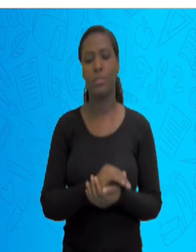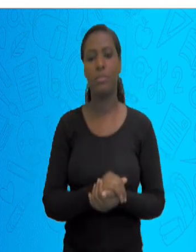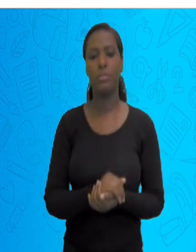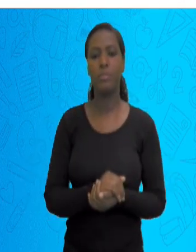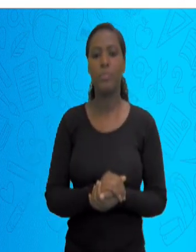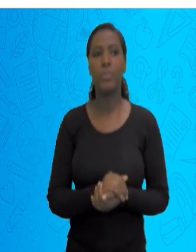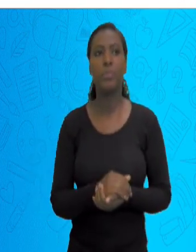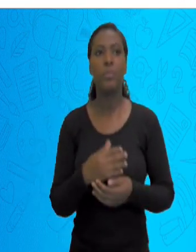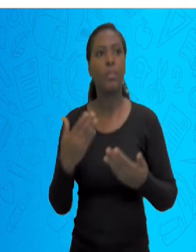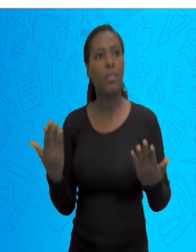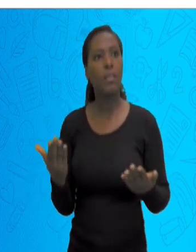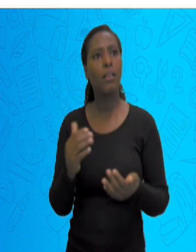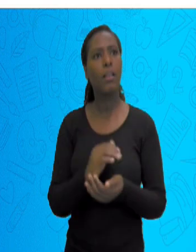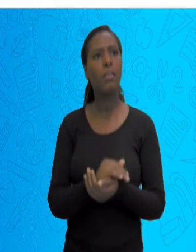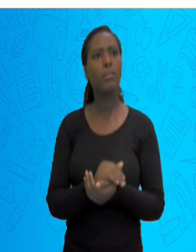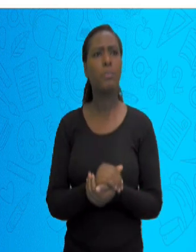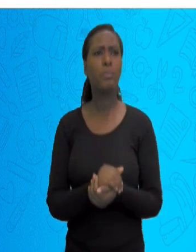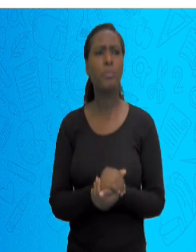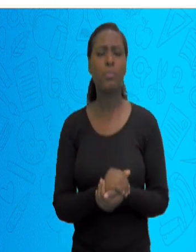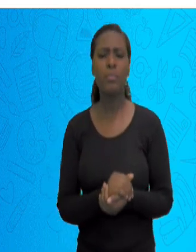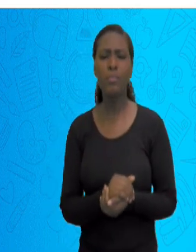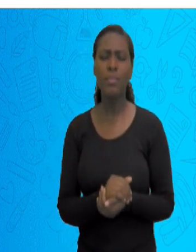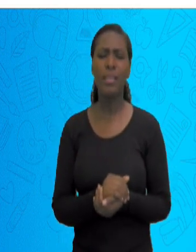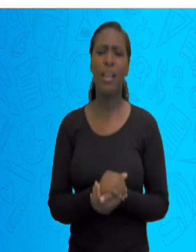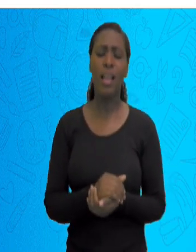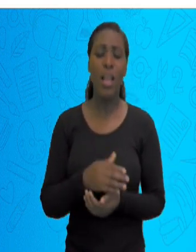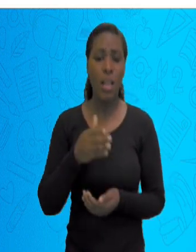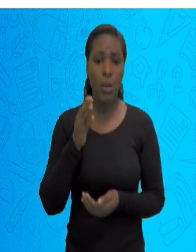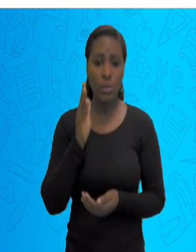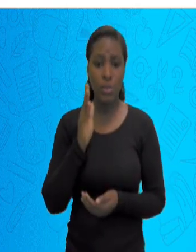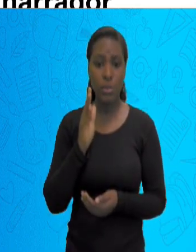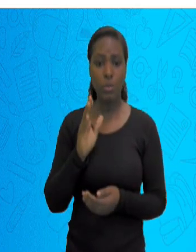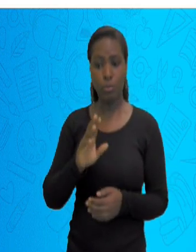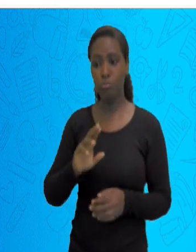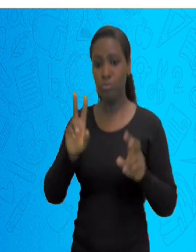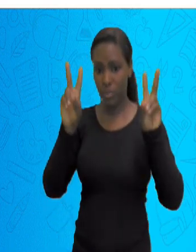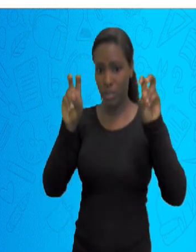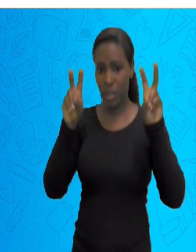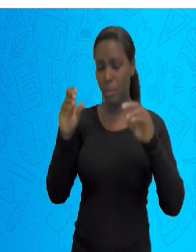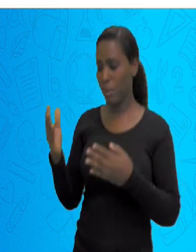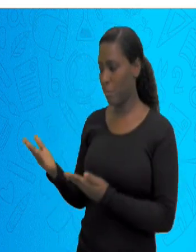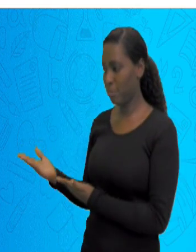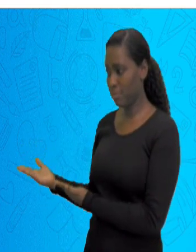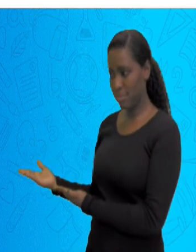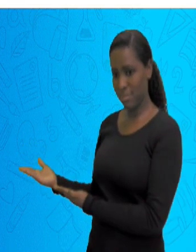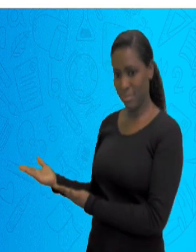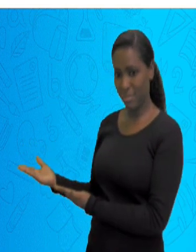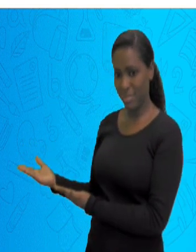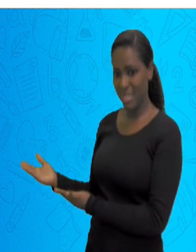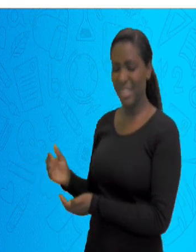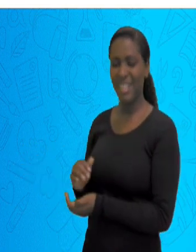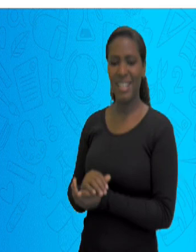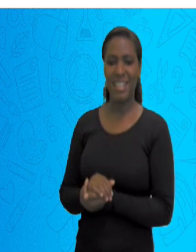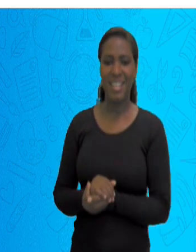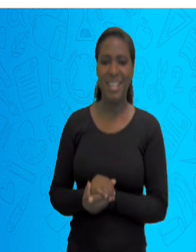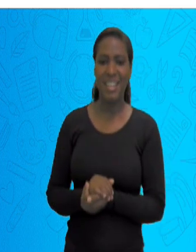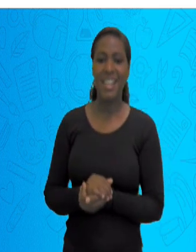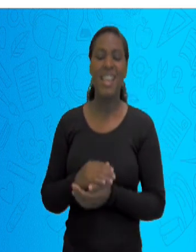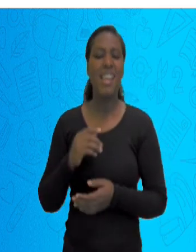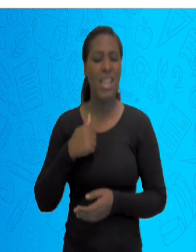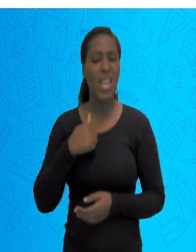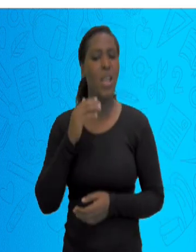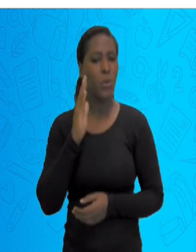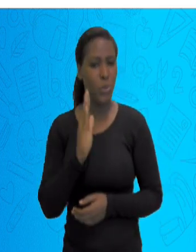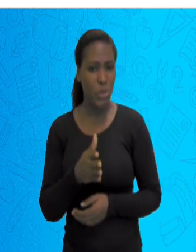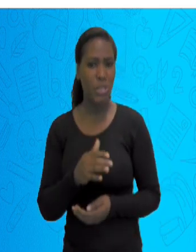Agora, os elementos da narrativa. Eu já me adiantei no início e trouxe alguns para vocês, não é mesmo? Eu tenho